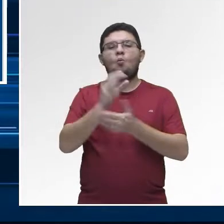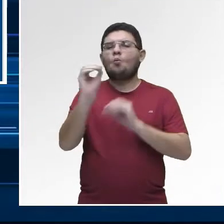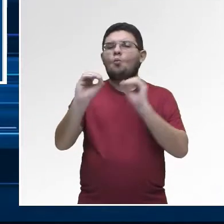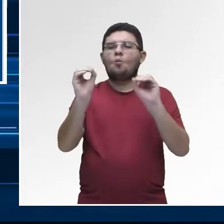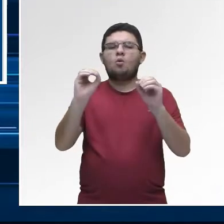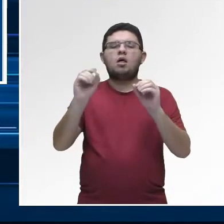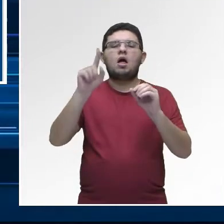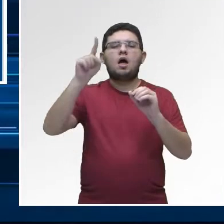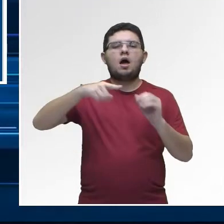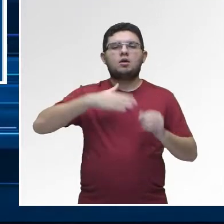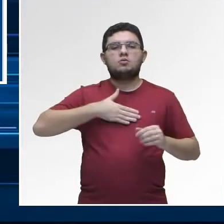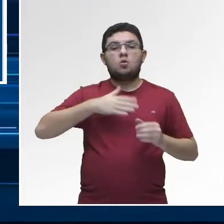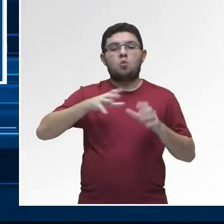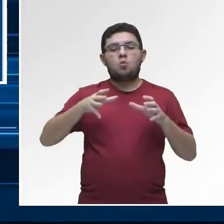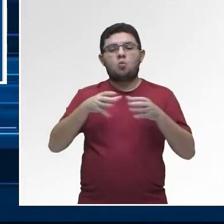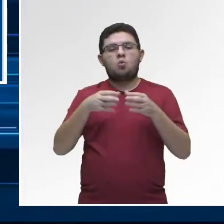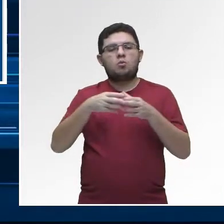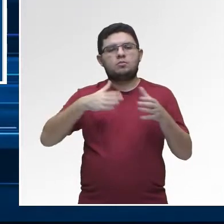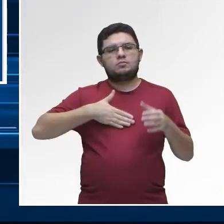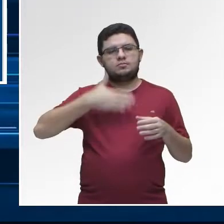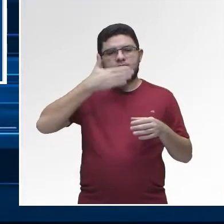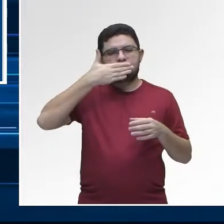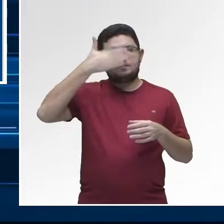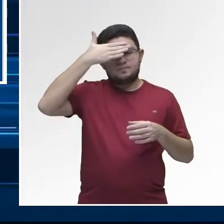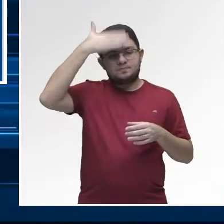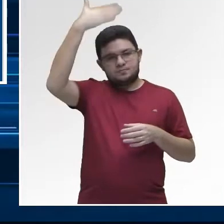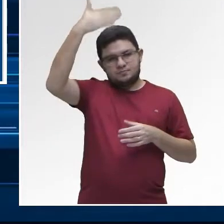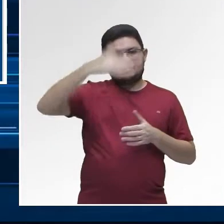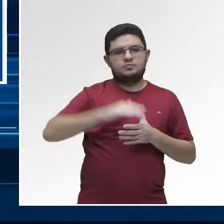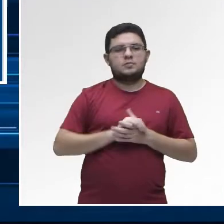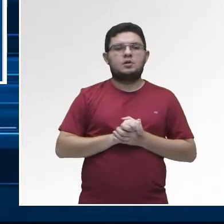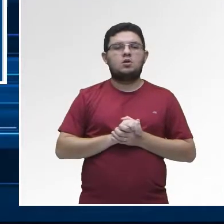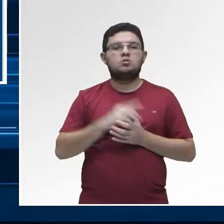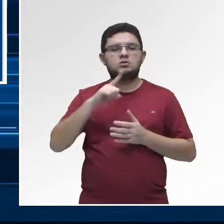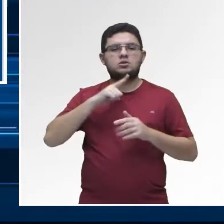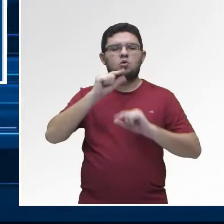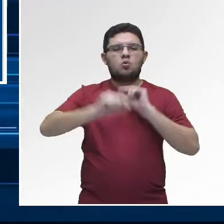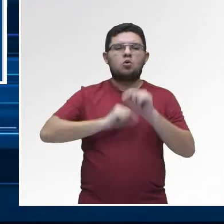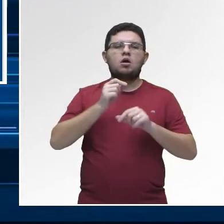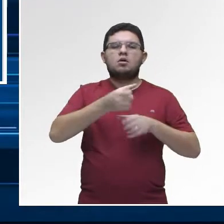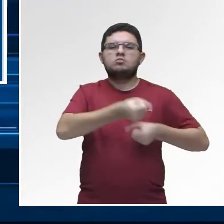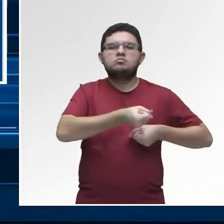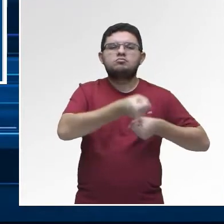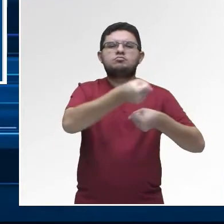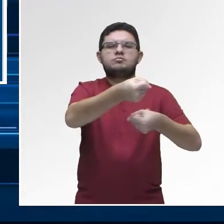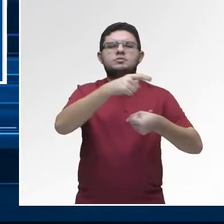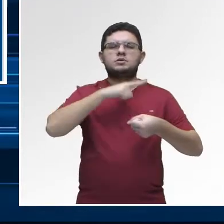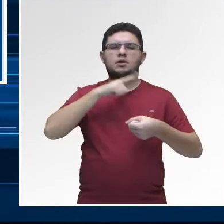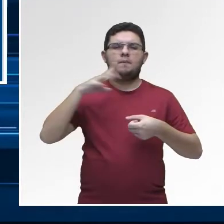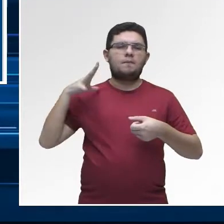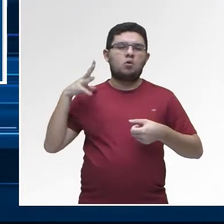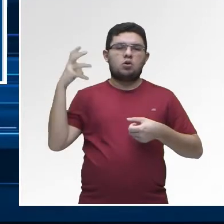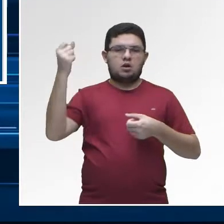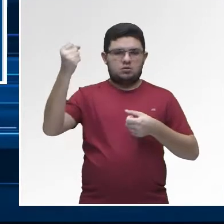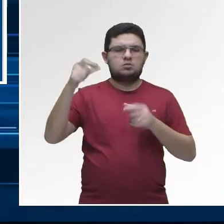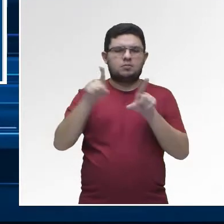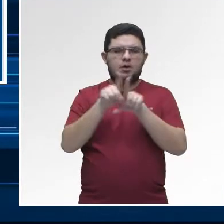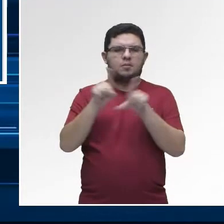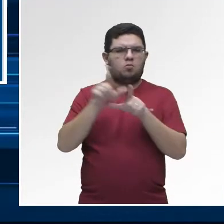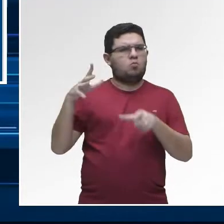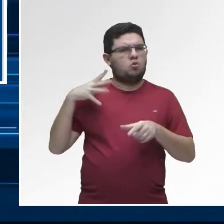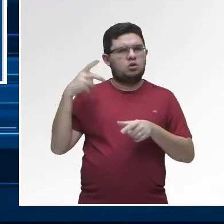Então, o cavaleiro era alguém revestido de poder, né? Poder também divino, né?